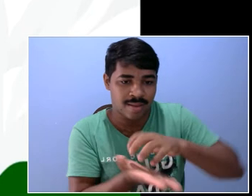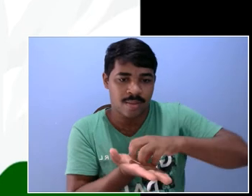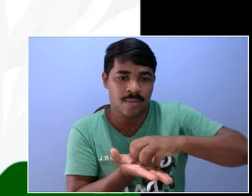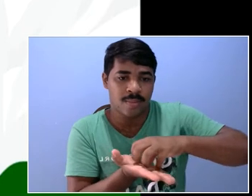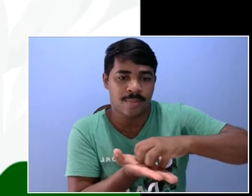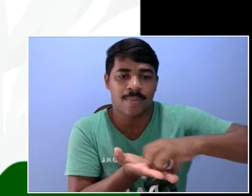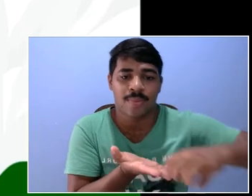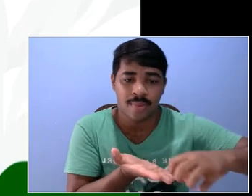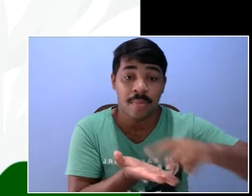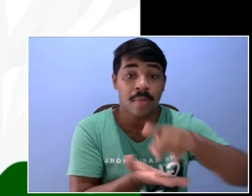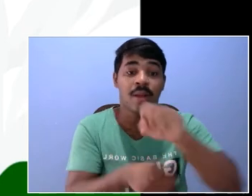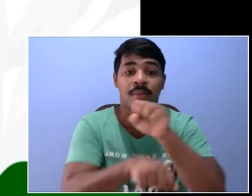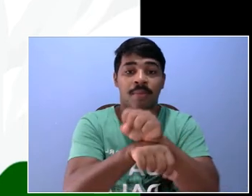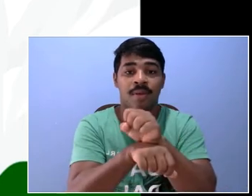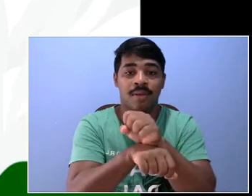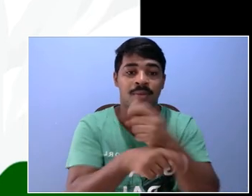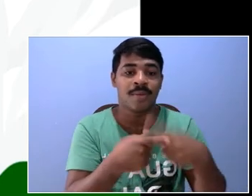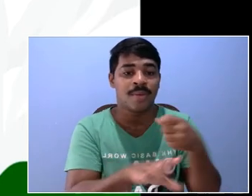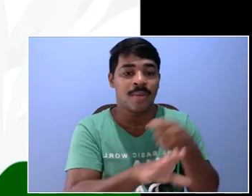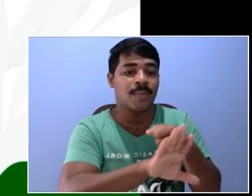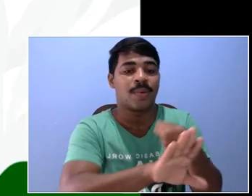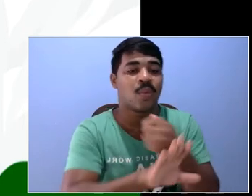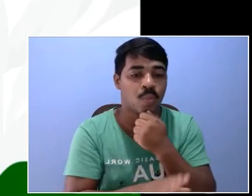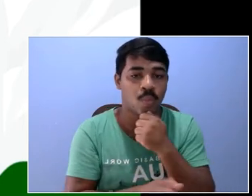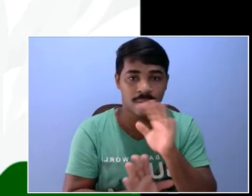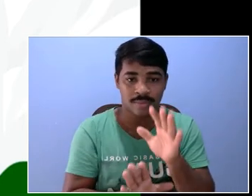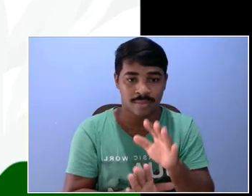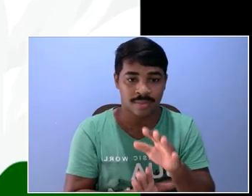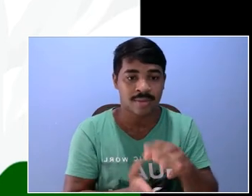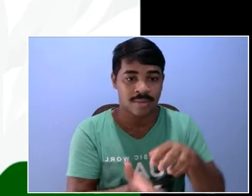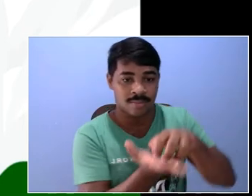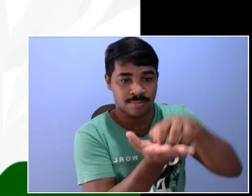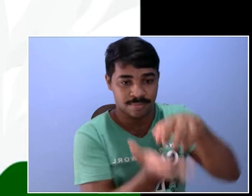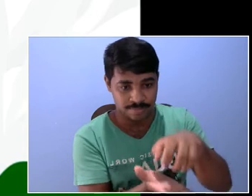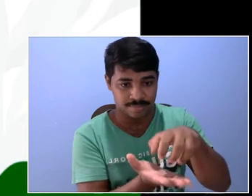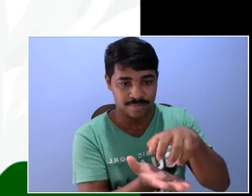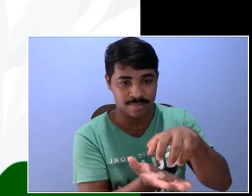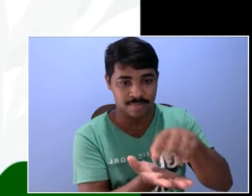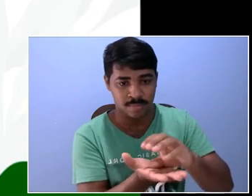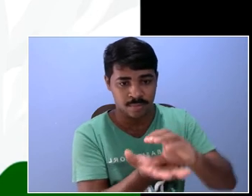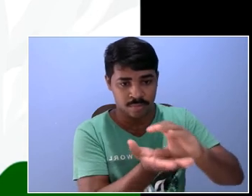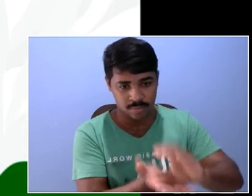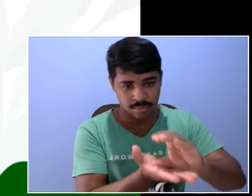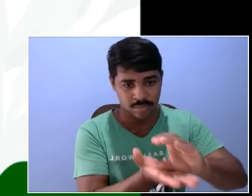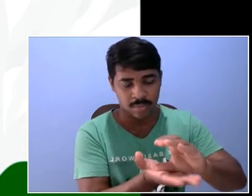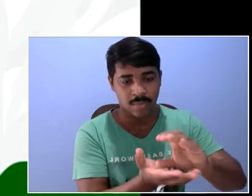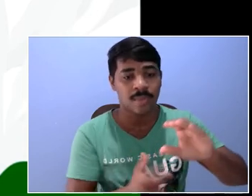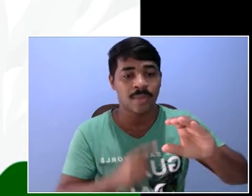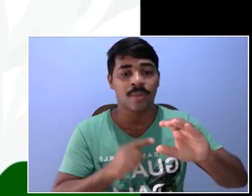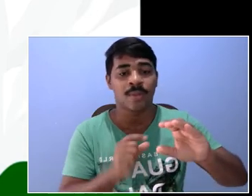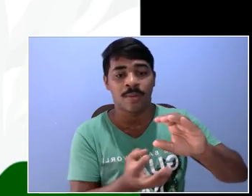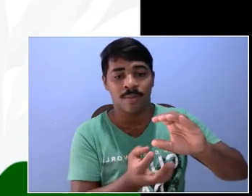que se não há força aplicada no corpo, o atrito é zero. A gente viu isso nas aulas anteriores. Então, basicamente, eu vou ter essas